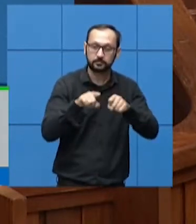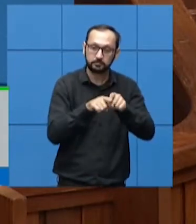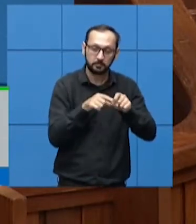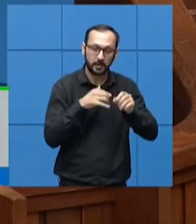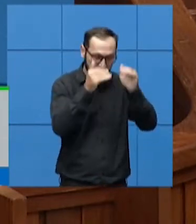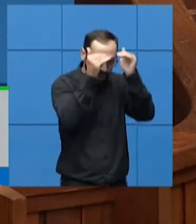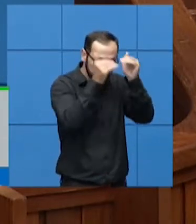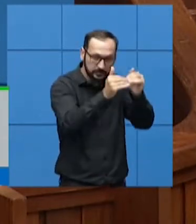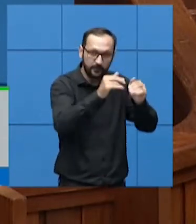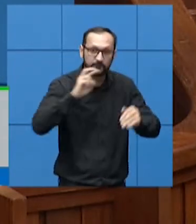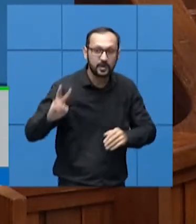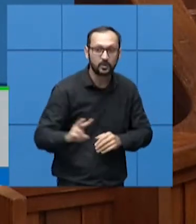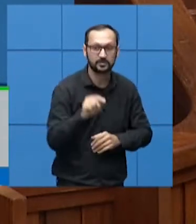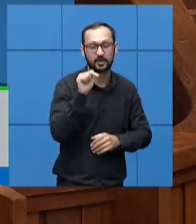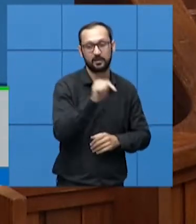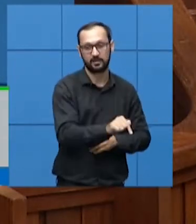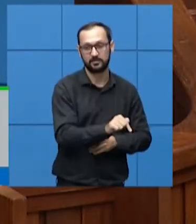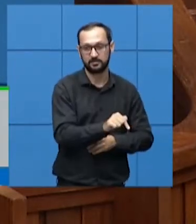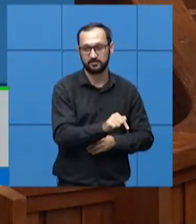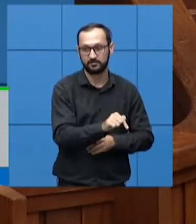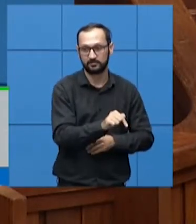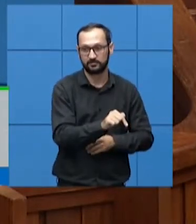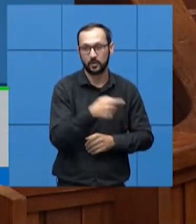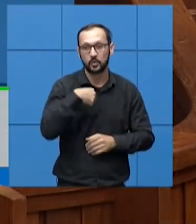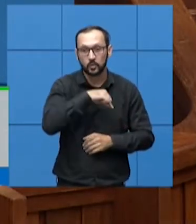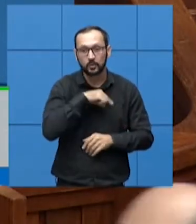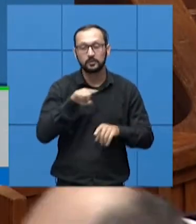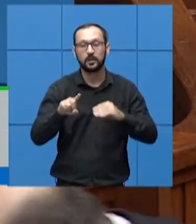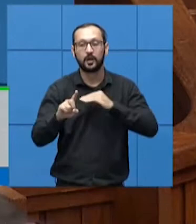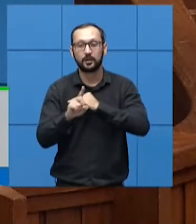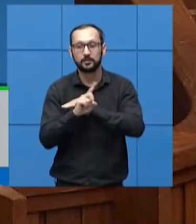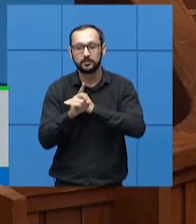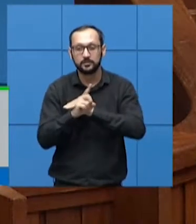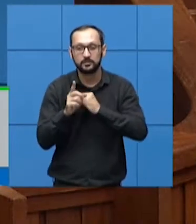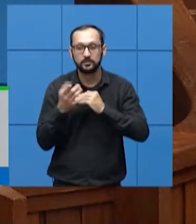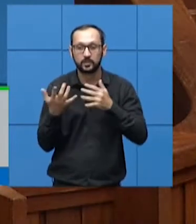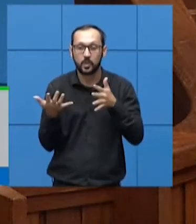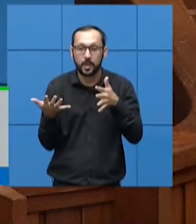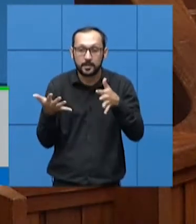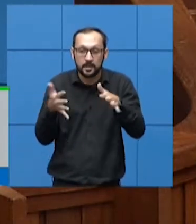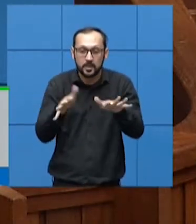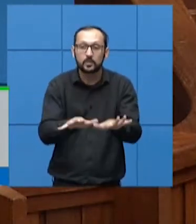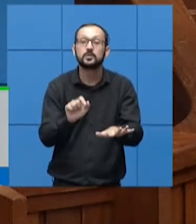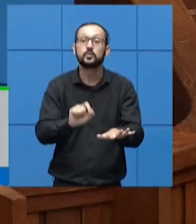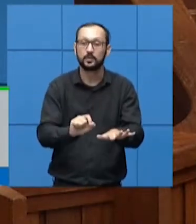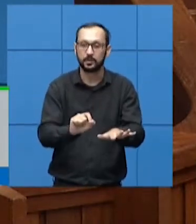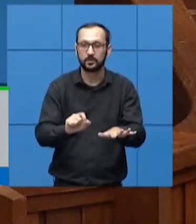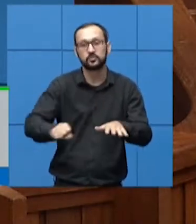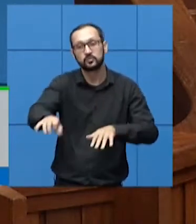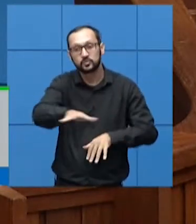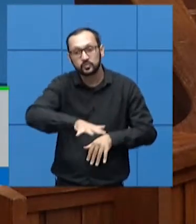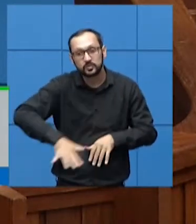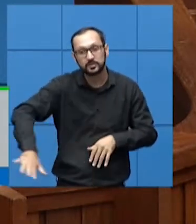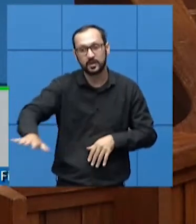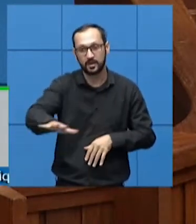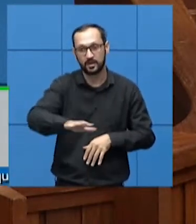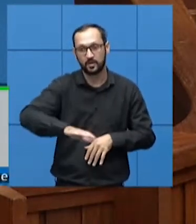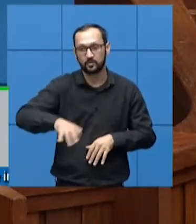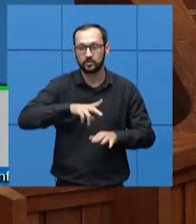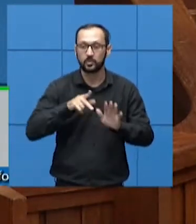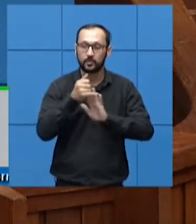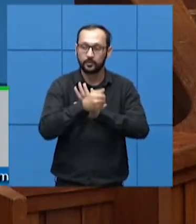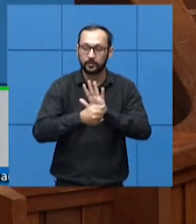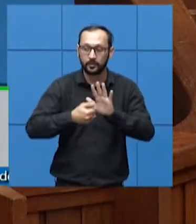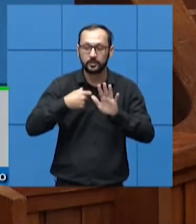e respeito a todo esse trabalho. Nós também atuamos nos princípios da inclusão social e defendemos a orientação de